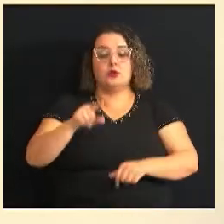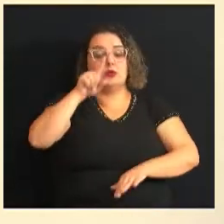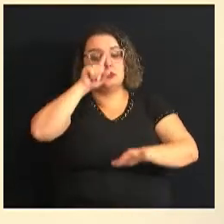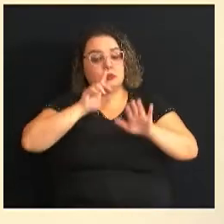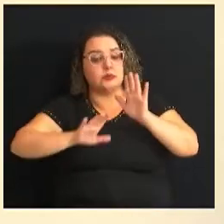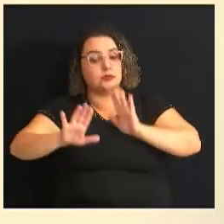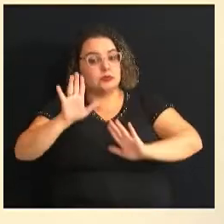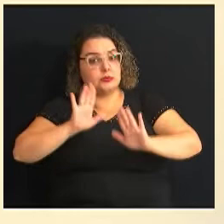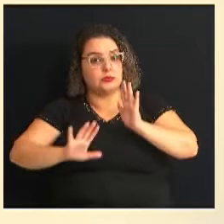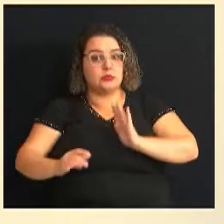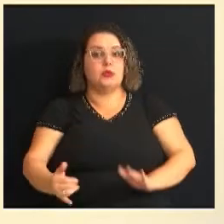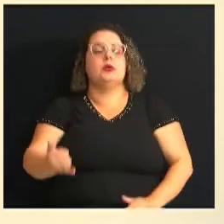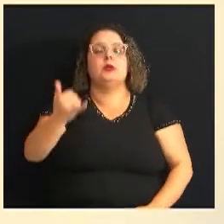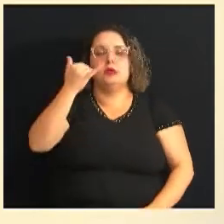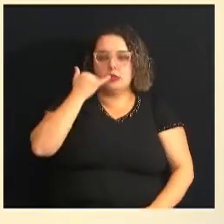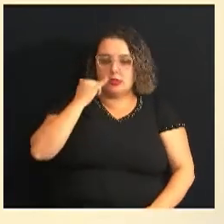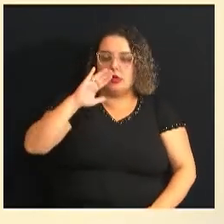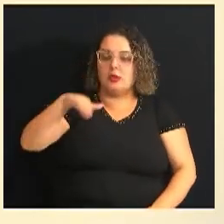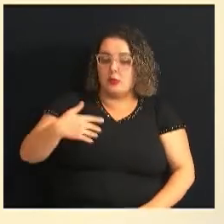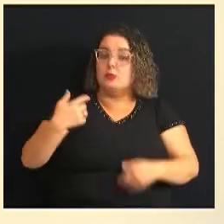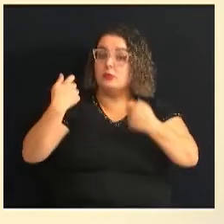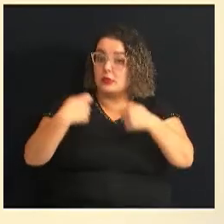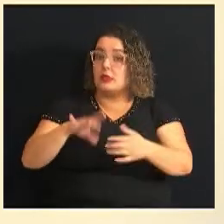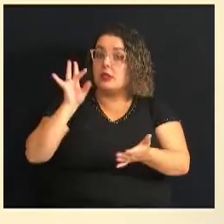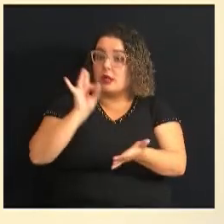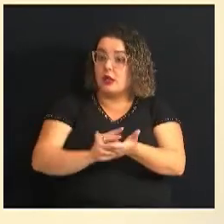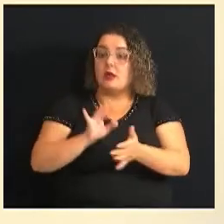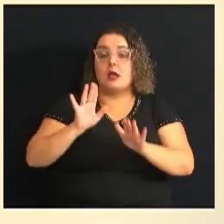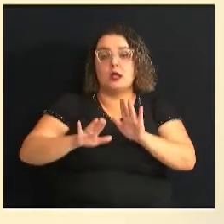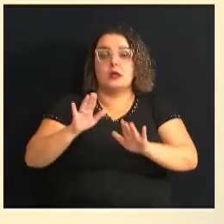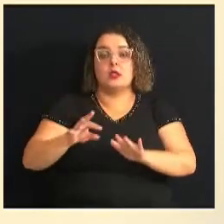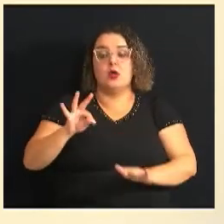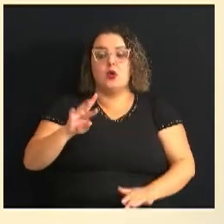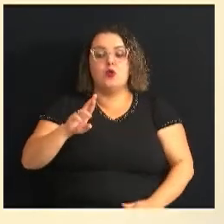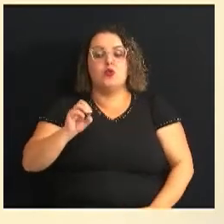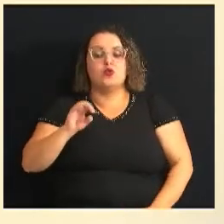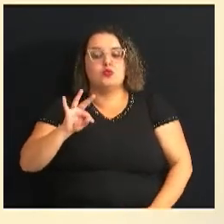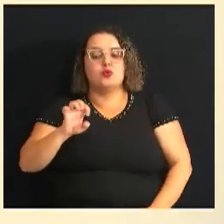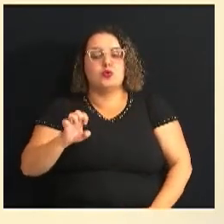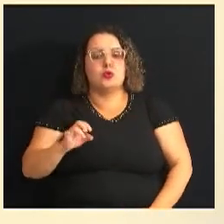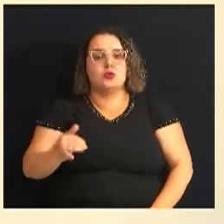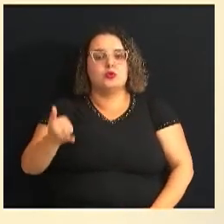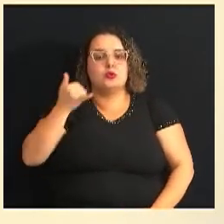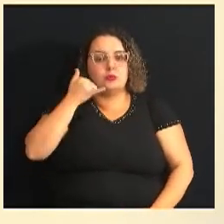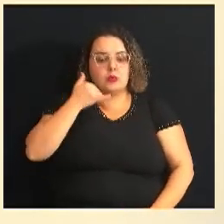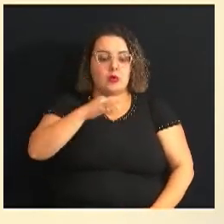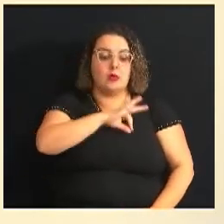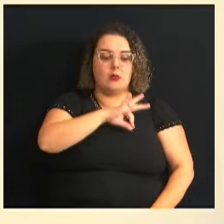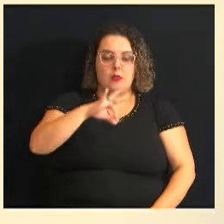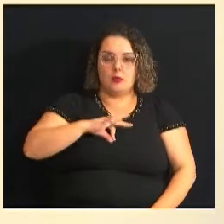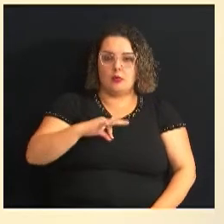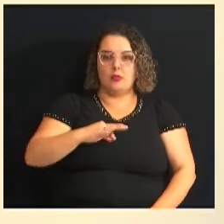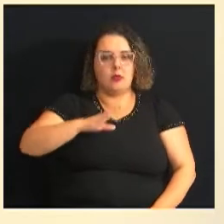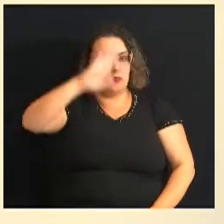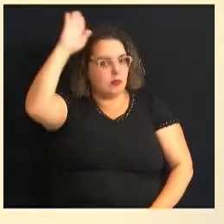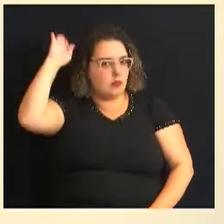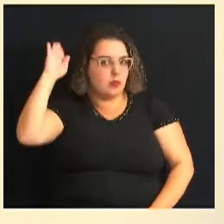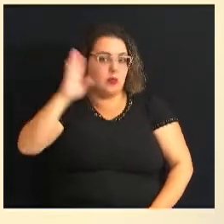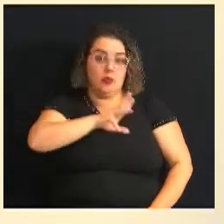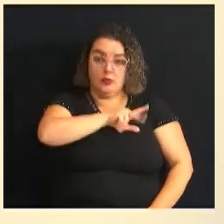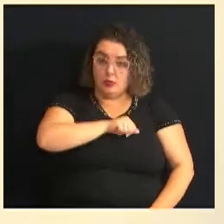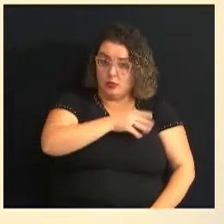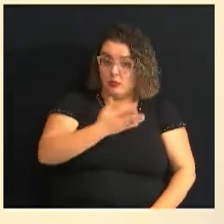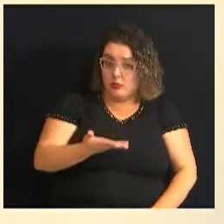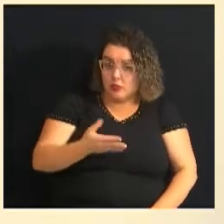e ligar realmente quando necessário. Às vezes um trote que está sendo passado para a Polícia Militar, ou a Guarda, ou o Bombeiro, ou o SAMU,